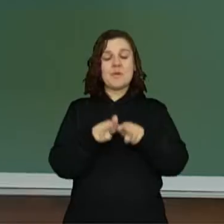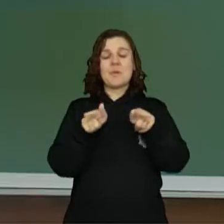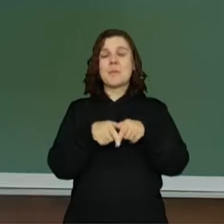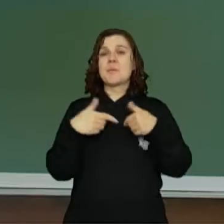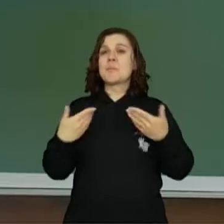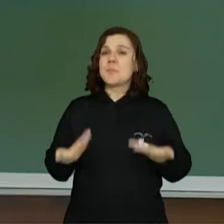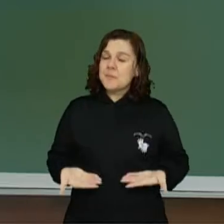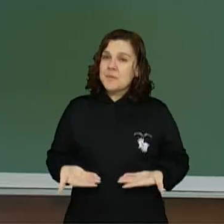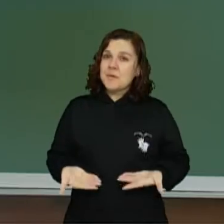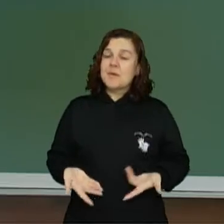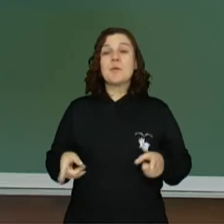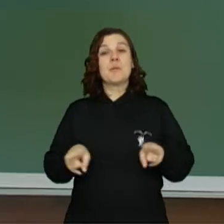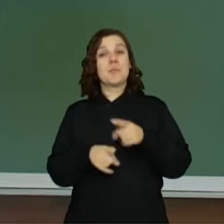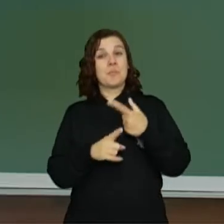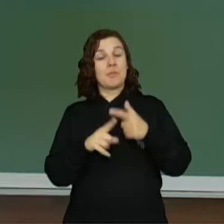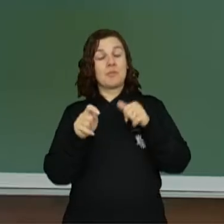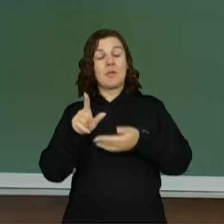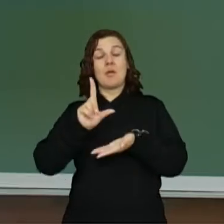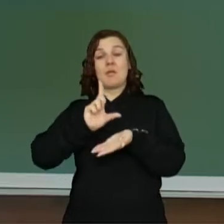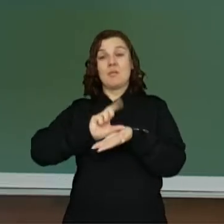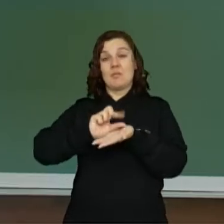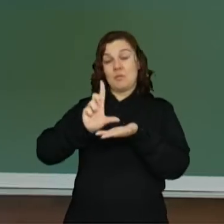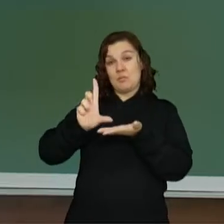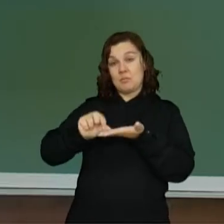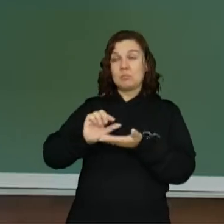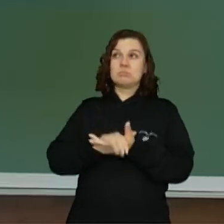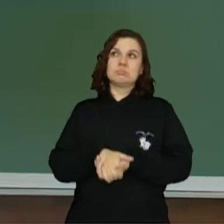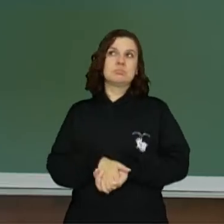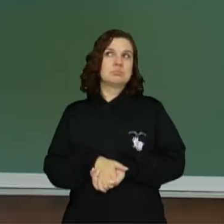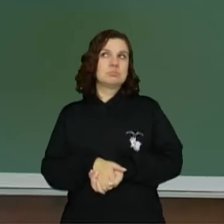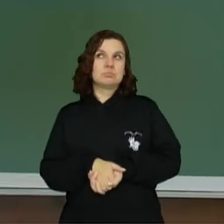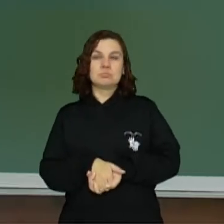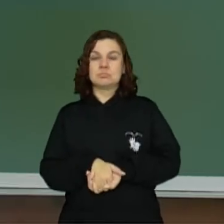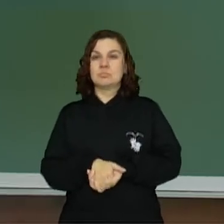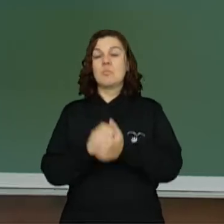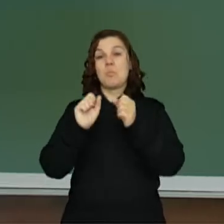gramaticais? Porque pode ser um artigo, pode ser um